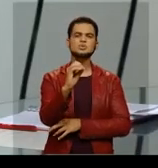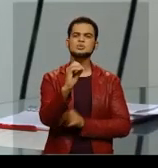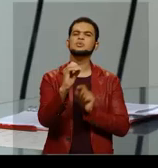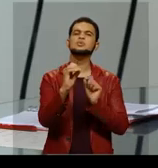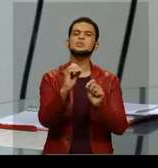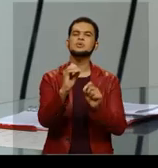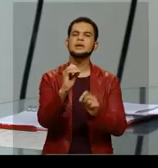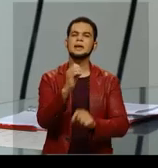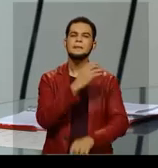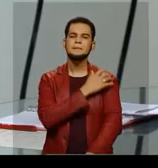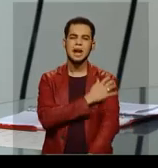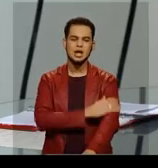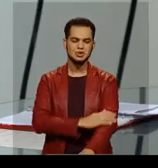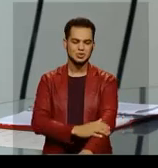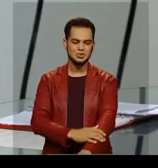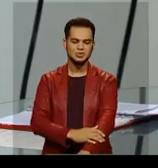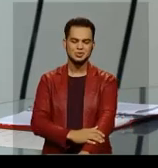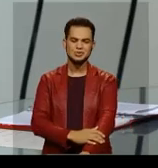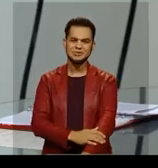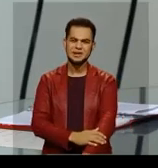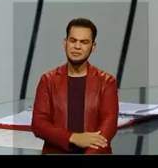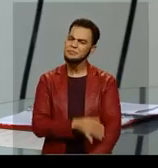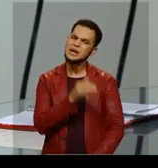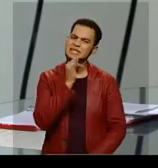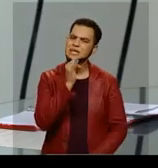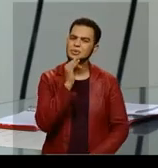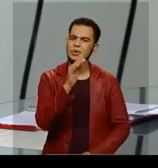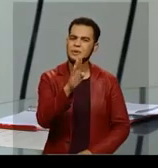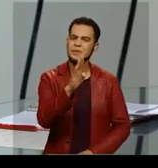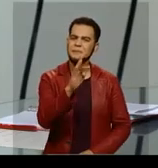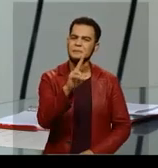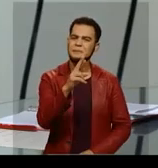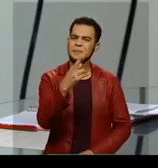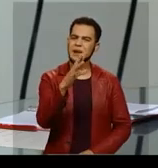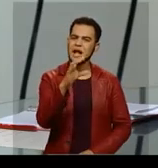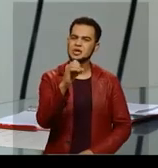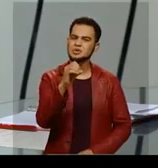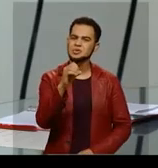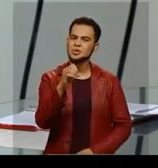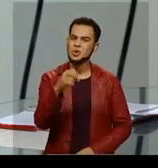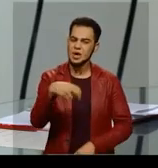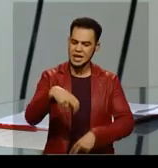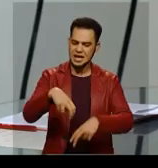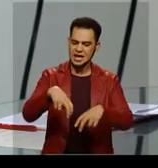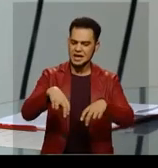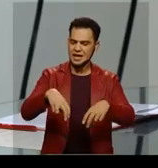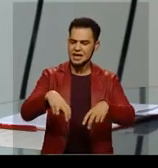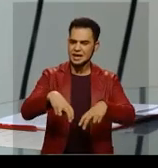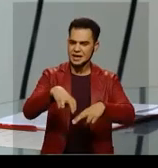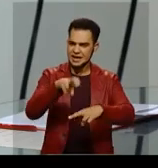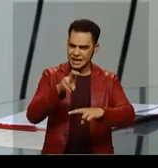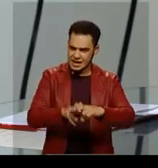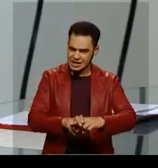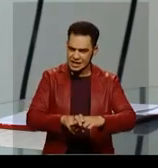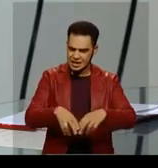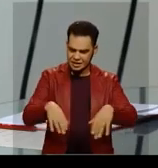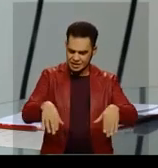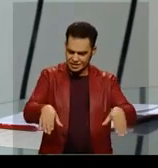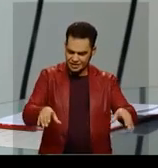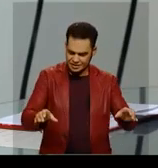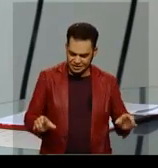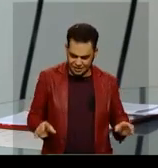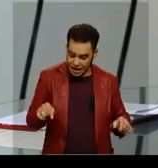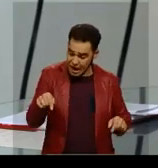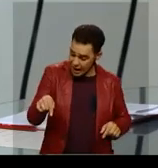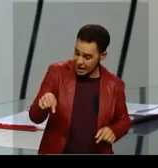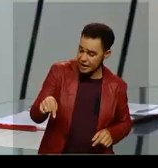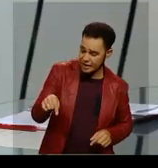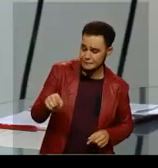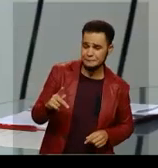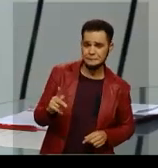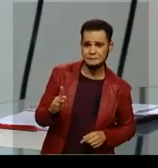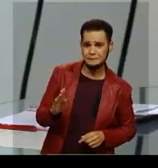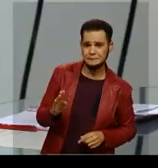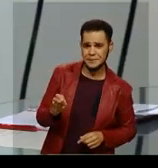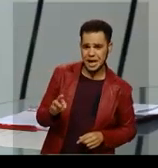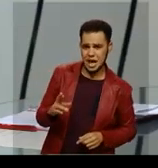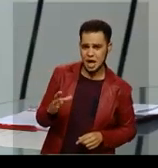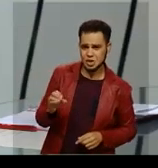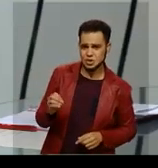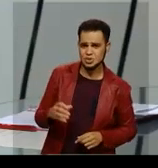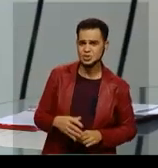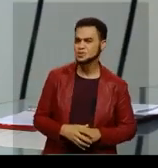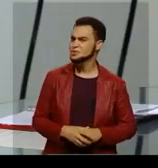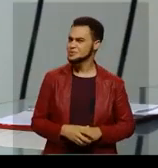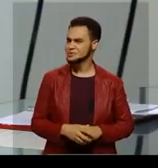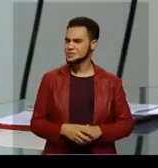eu falo o braço da cadeira, né? Então, tudo isso é preciso o contexto. Por exemplo,